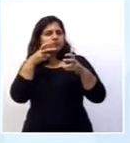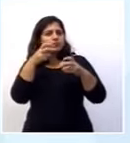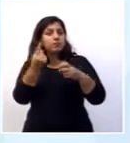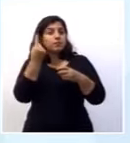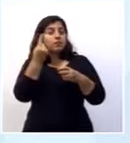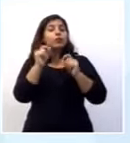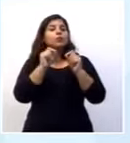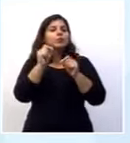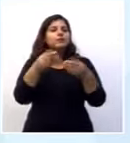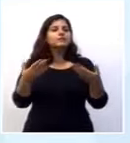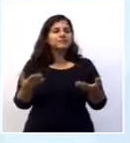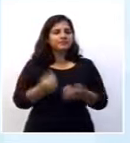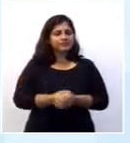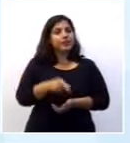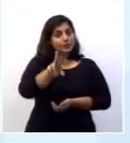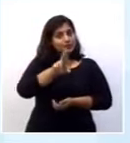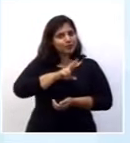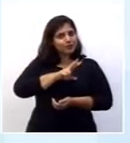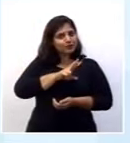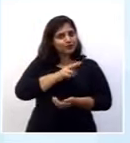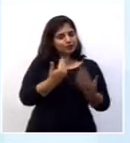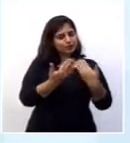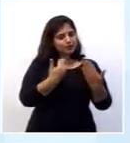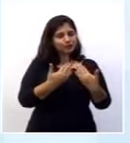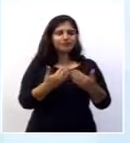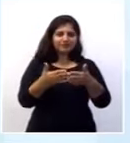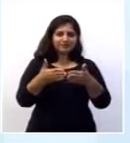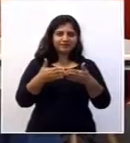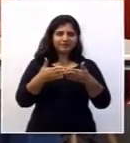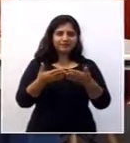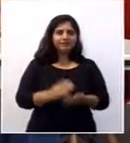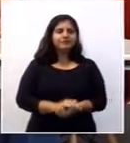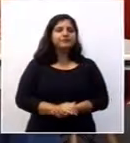opção? Aí, respondam para nós aqui no chat, por favor.